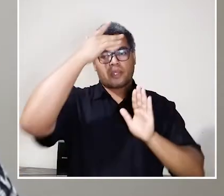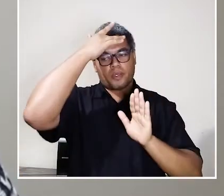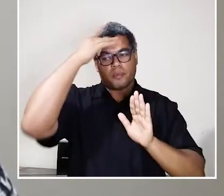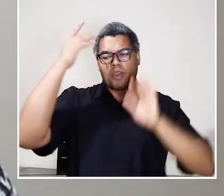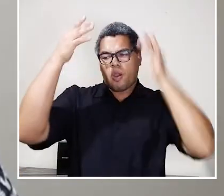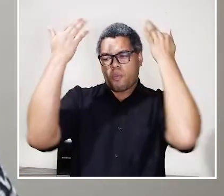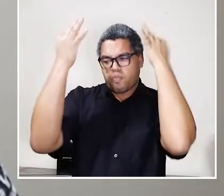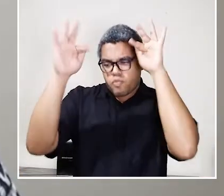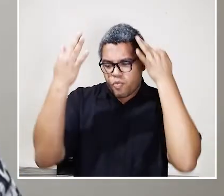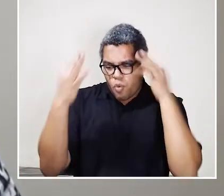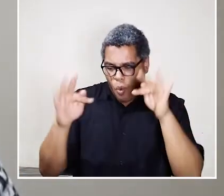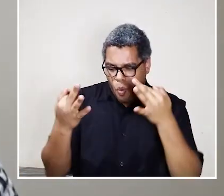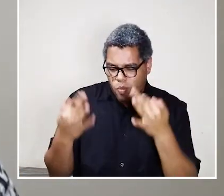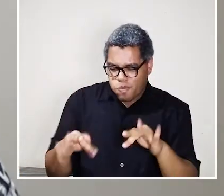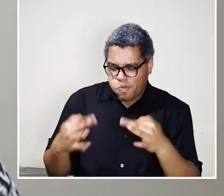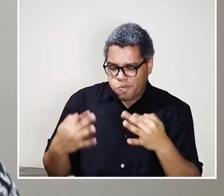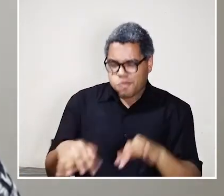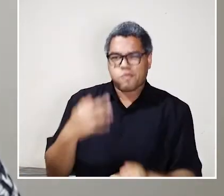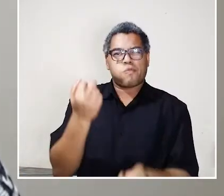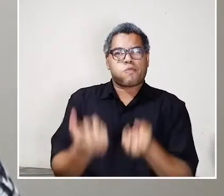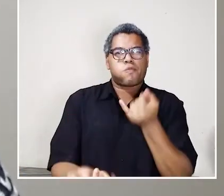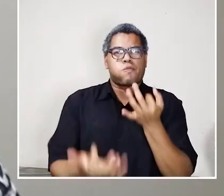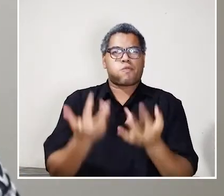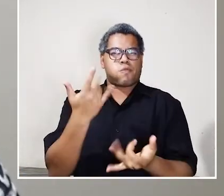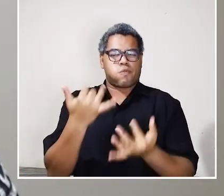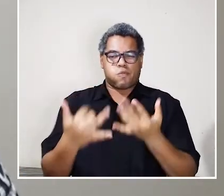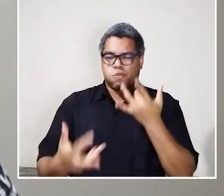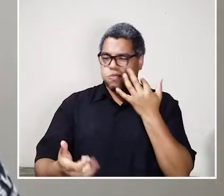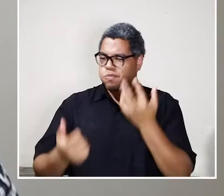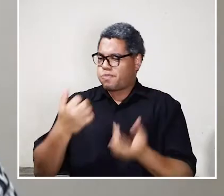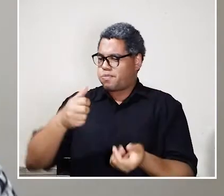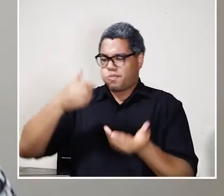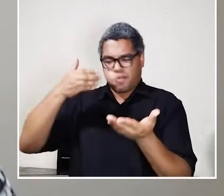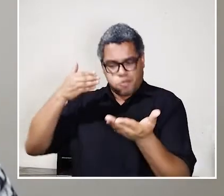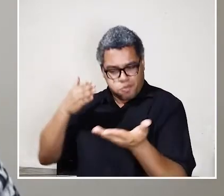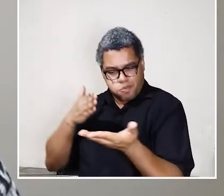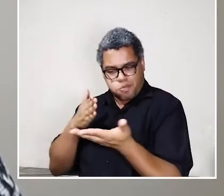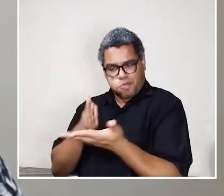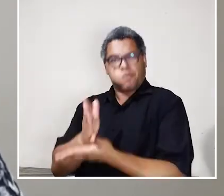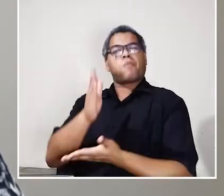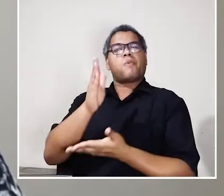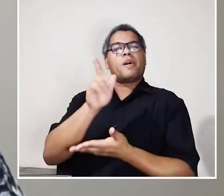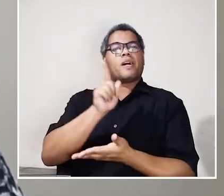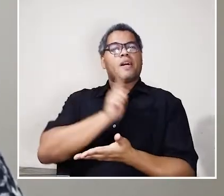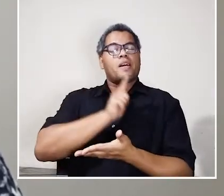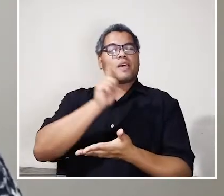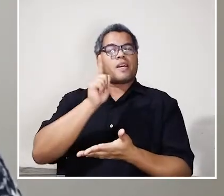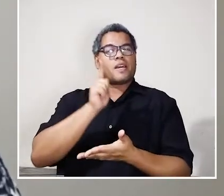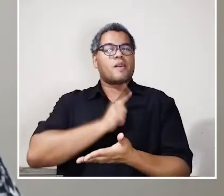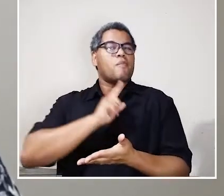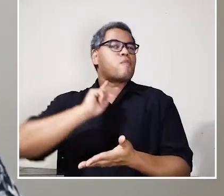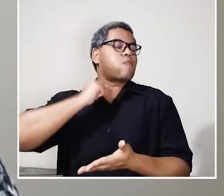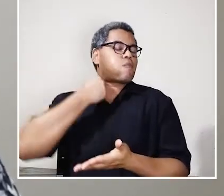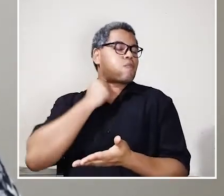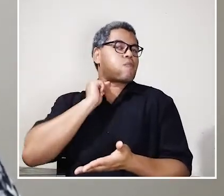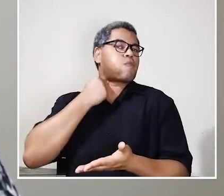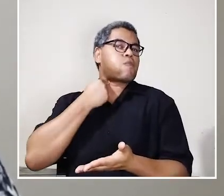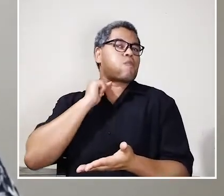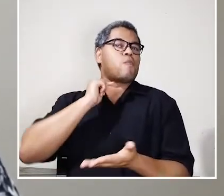pela aflição, passando pelo fogo da provação, teve as suas